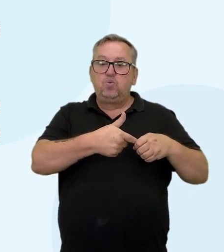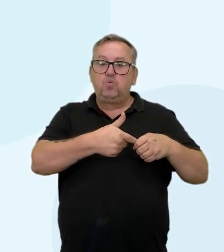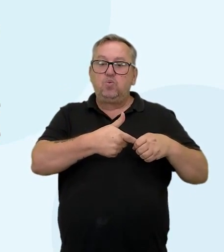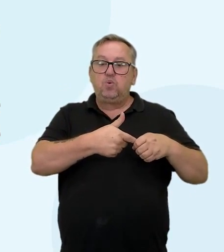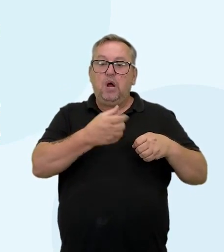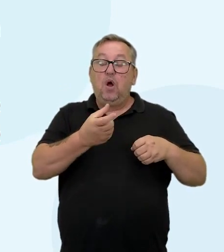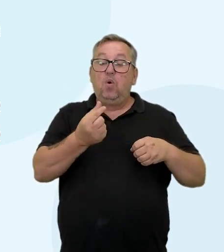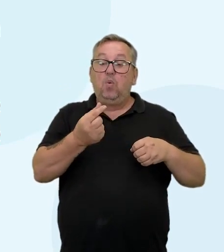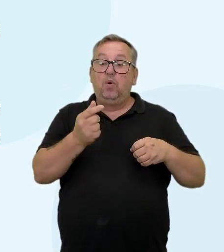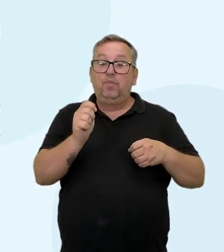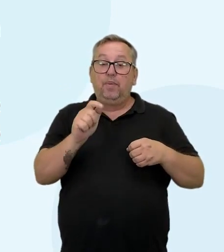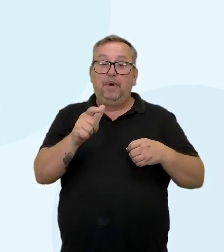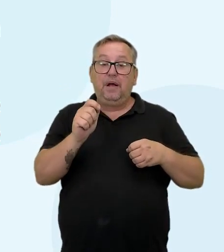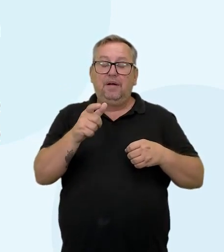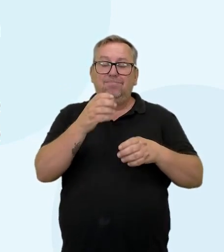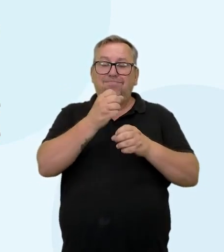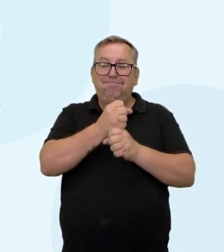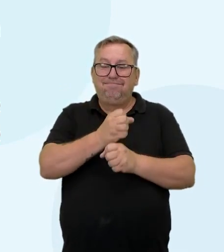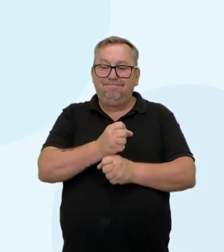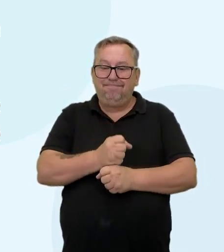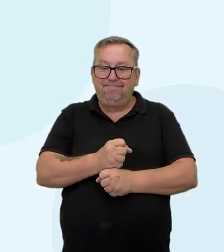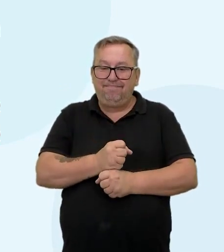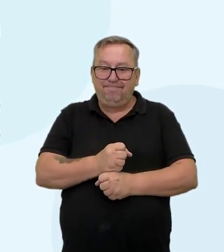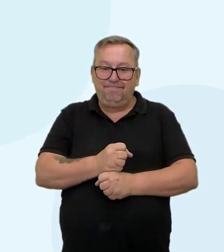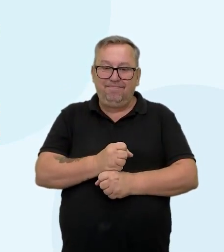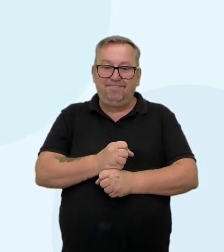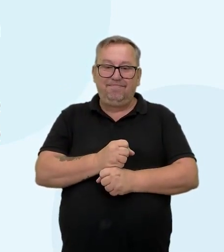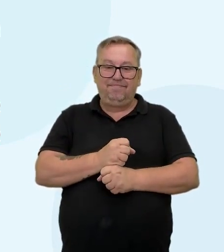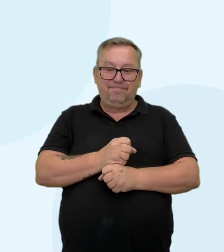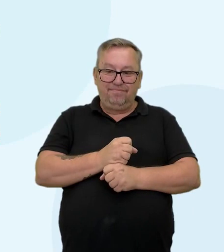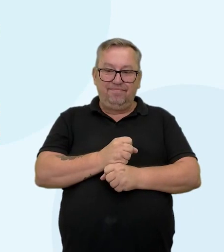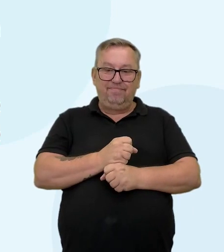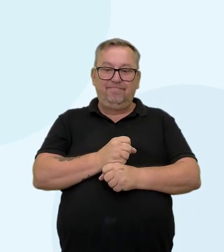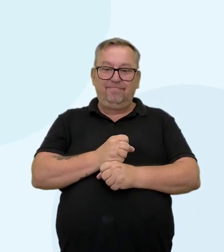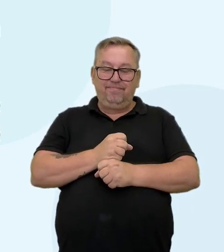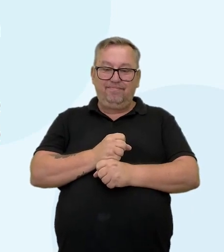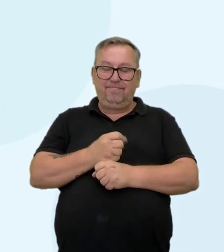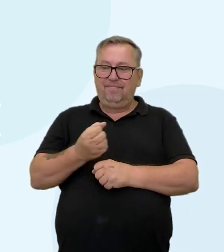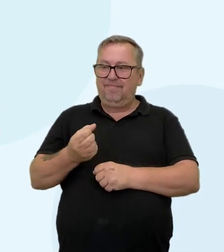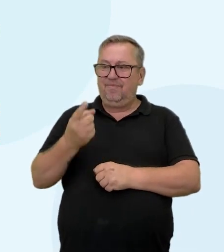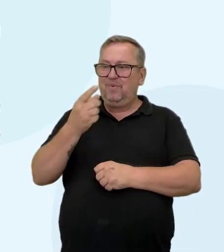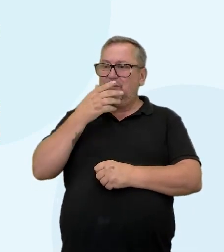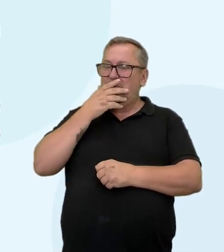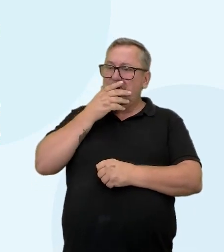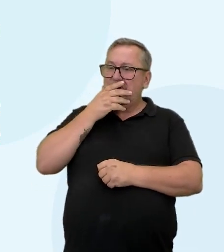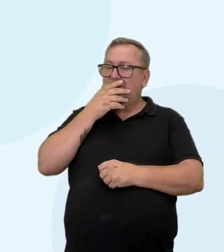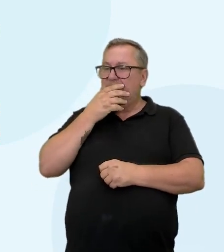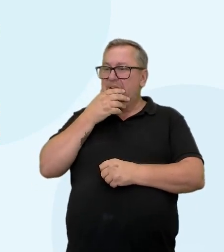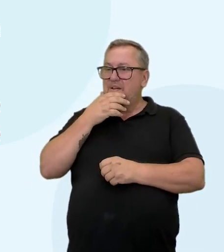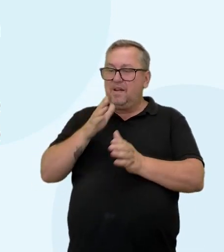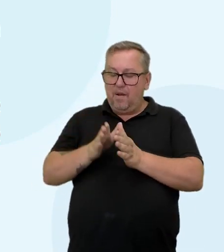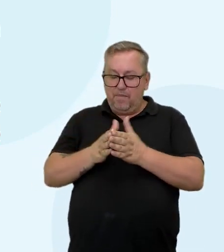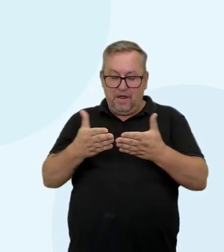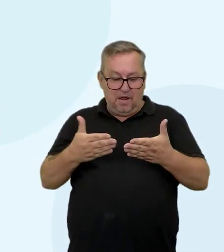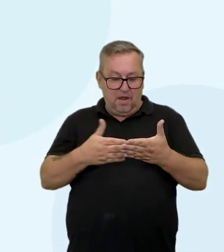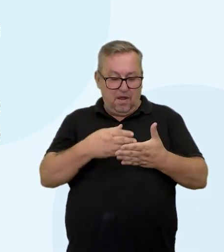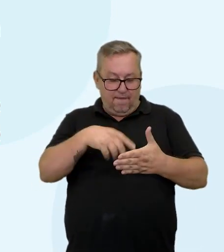litros de combustível poderia abastecer o carro com o dinheiro que tinha. Nossa, muito comum. Agora na minha carteira tem R$20.